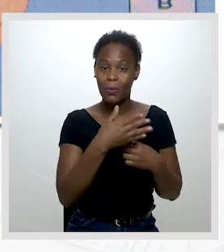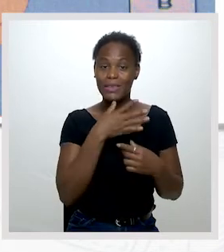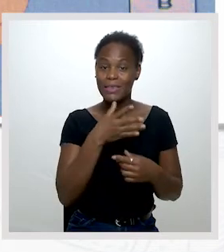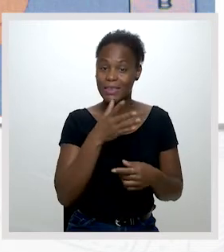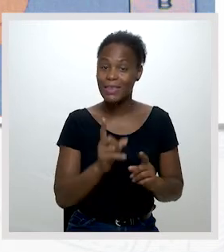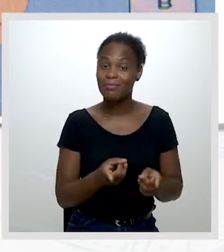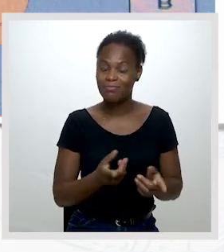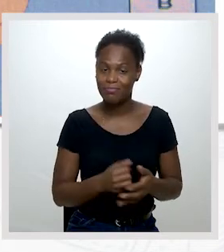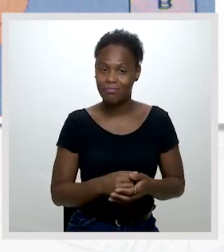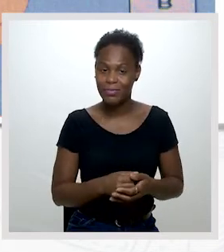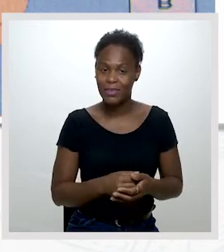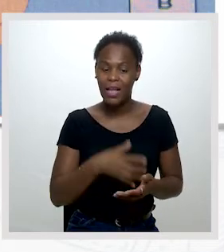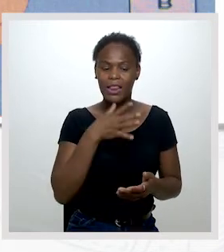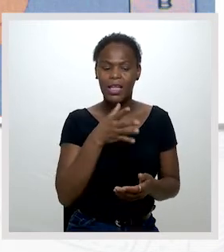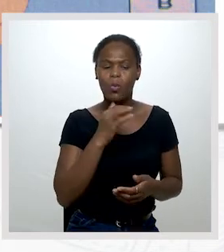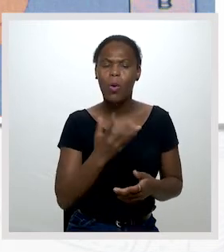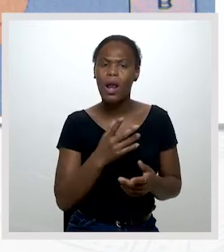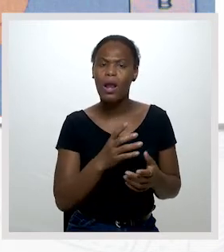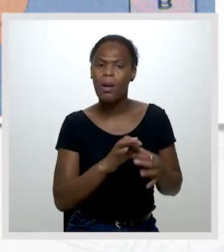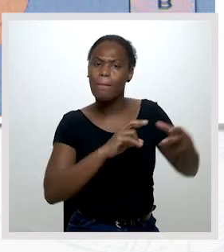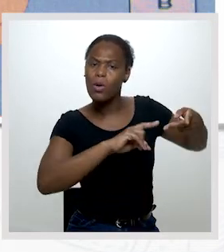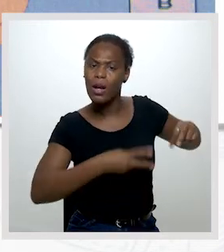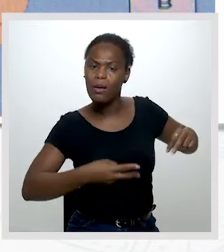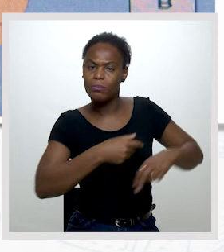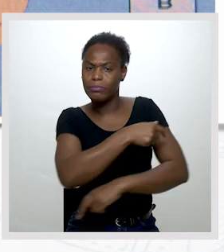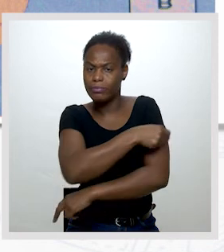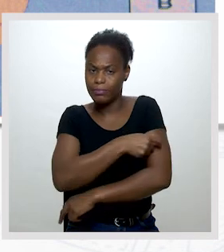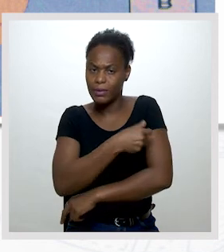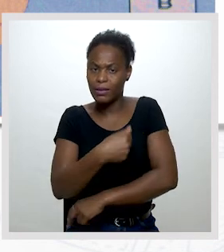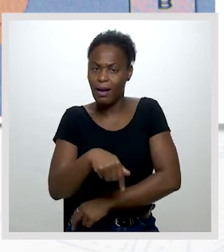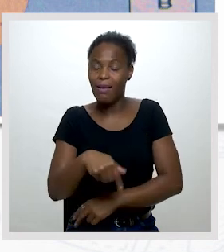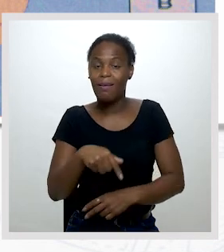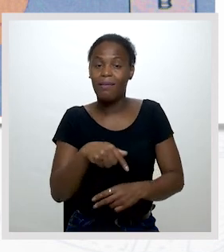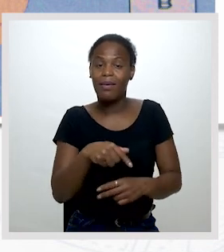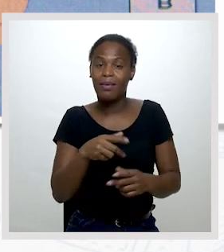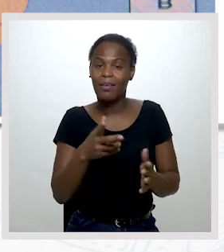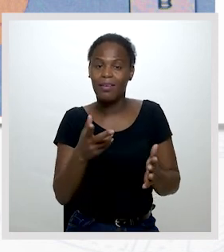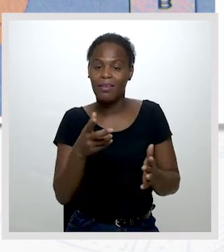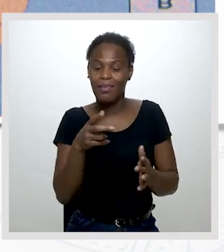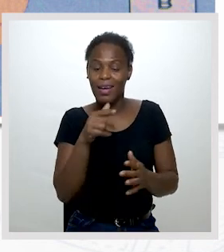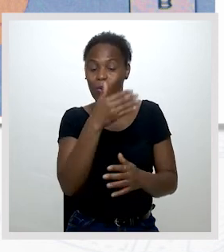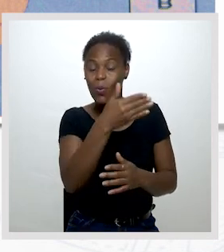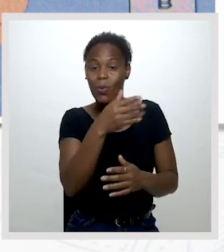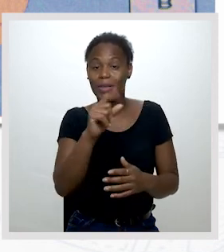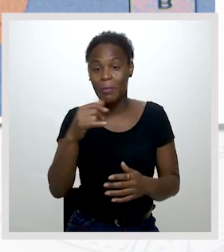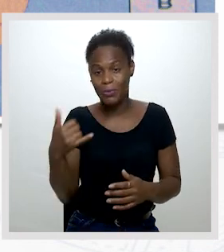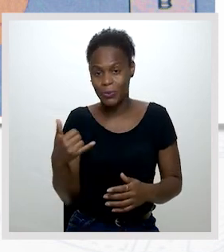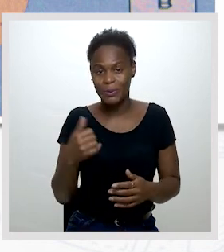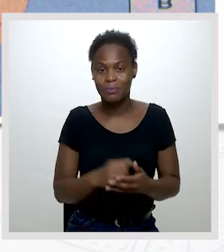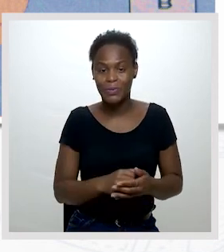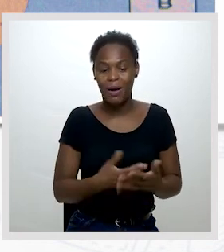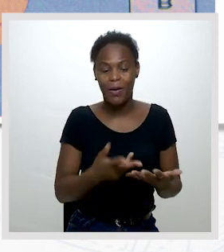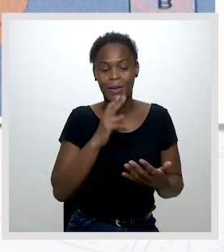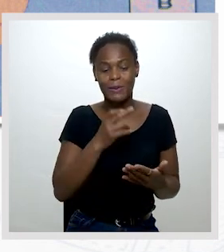pergunta 1 que dizia o seguinte: diga que moléculas estão representadas, respectivamente, em 1 e